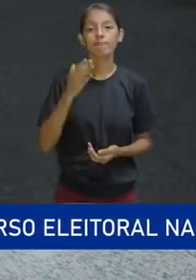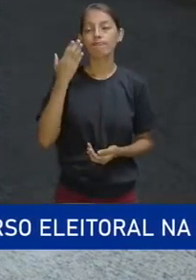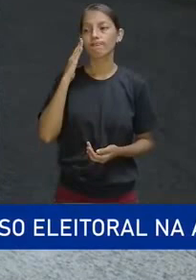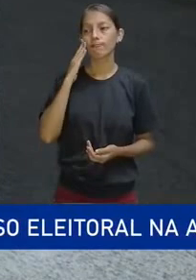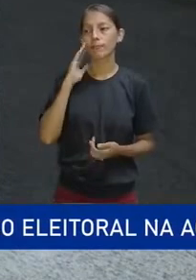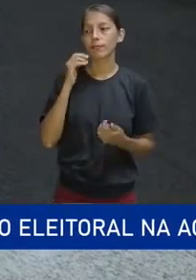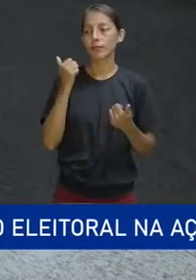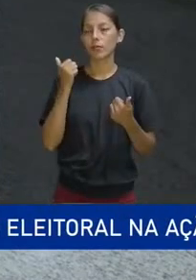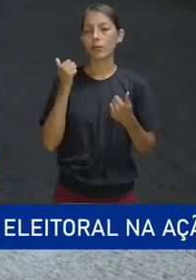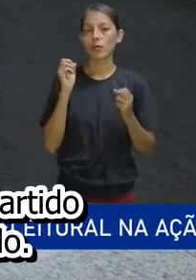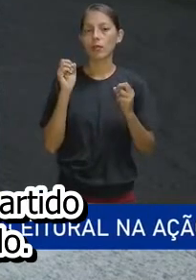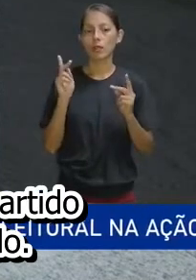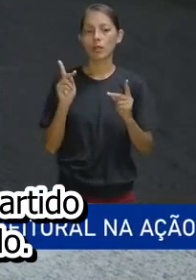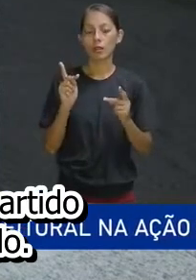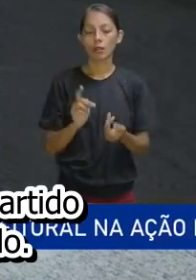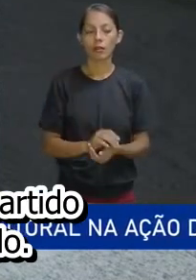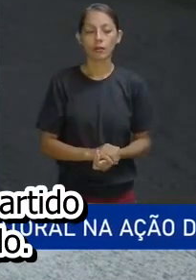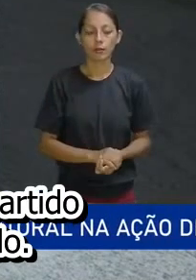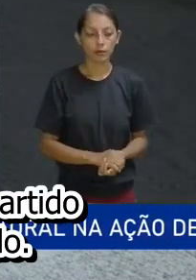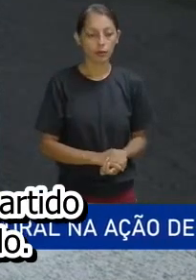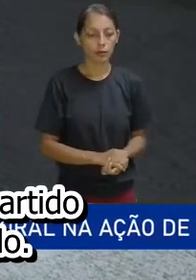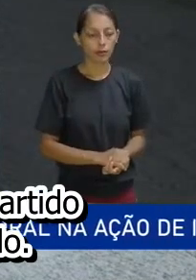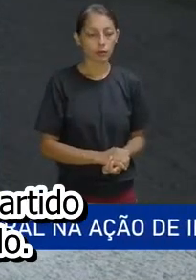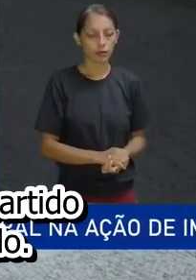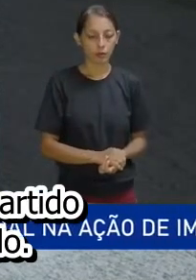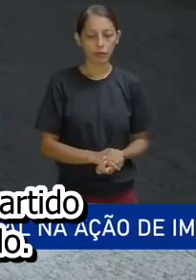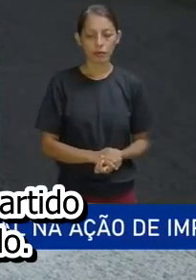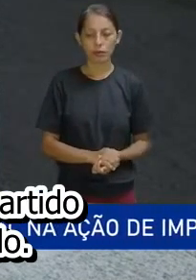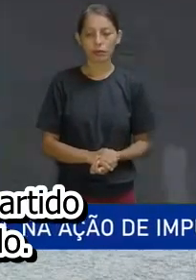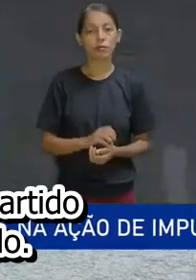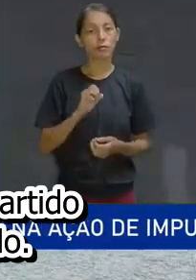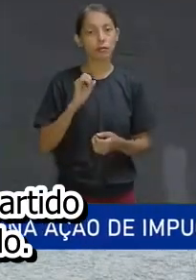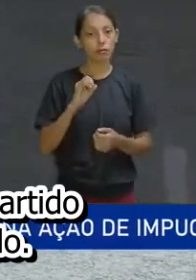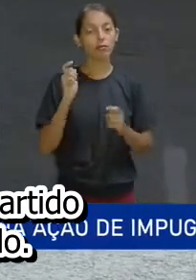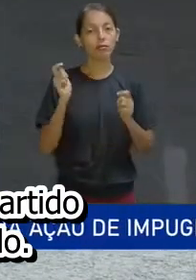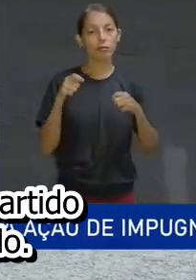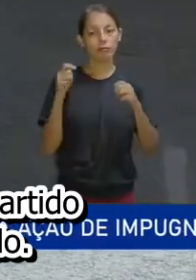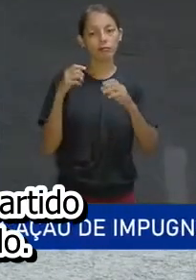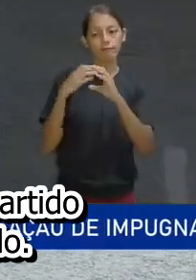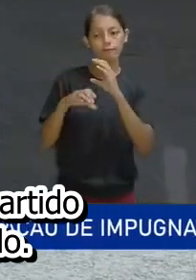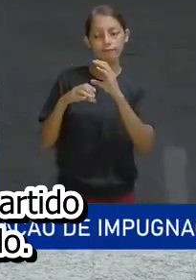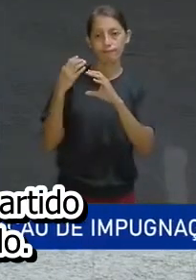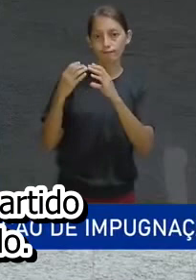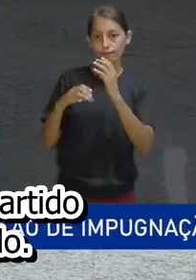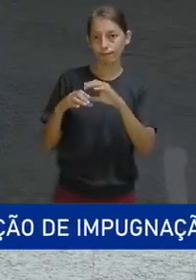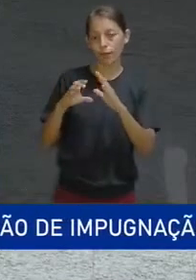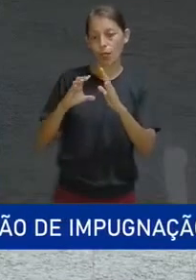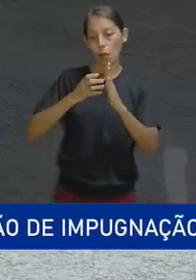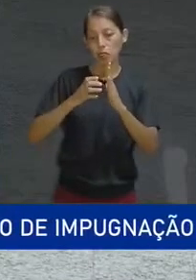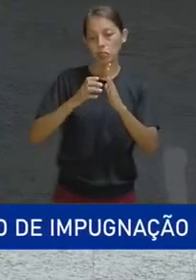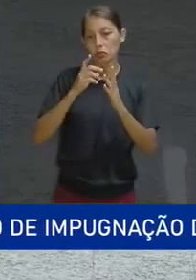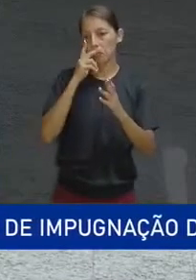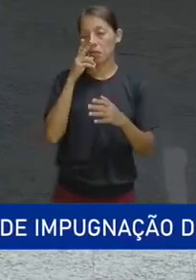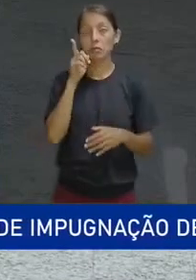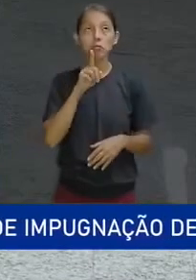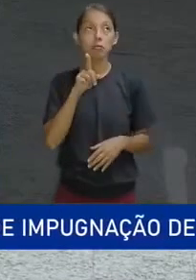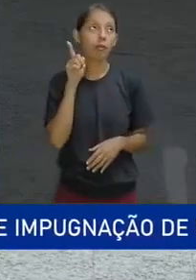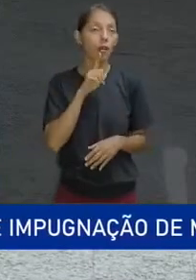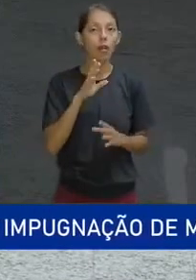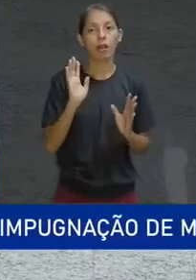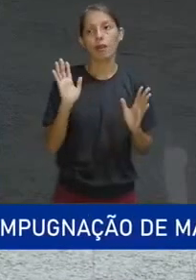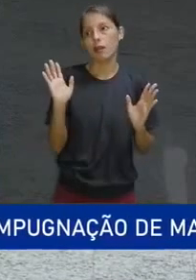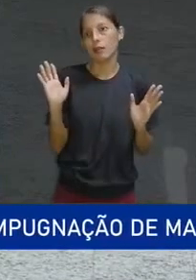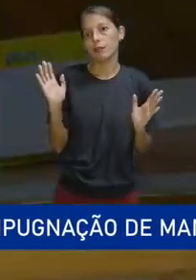ela é tácita. A partir do momento que houve a comunicação, o partido não tomou qualquer providência, ele está anuindo. É nesse sentido,